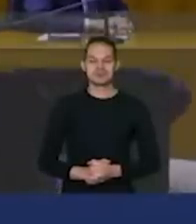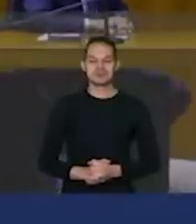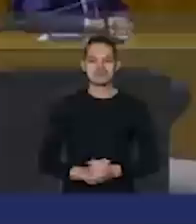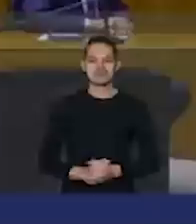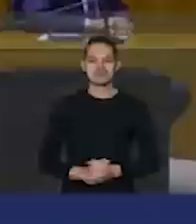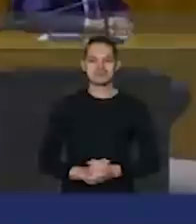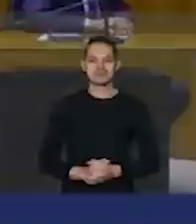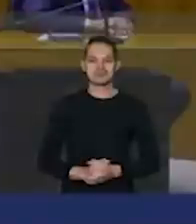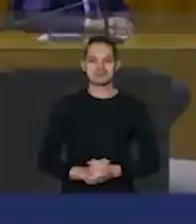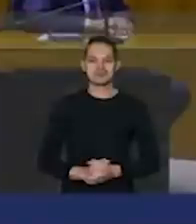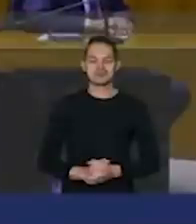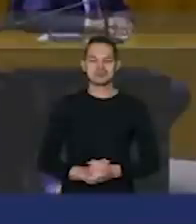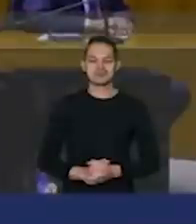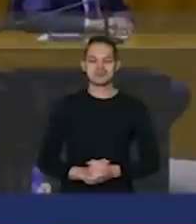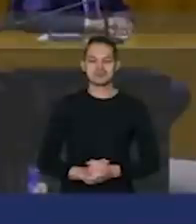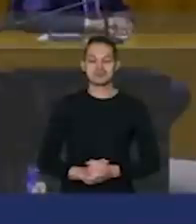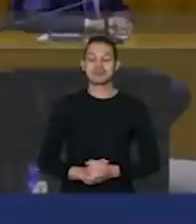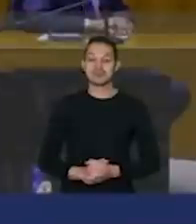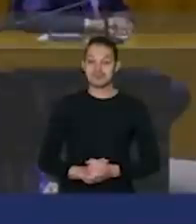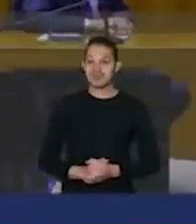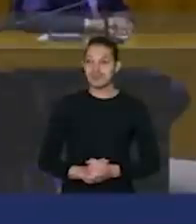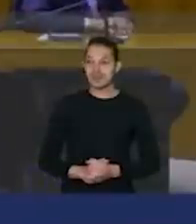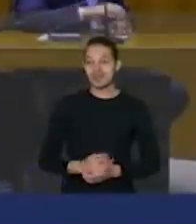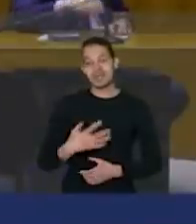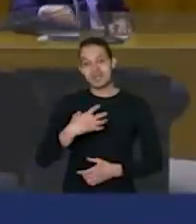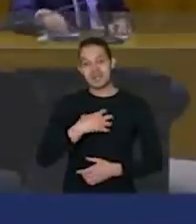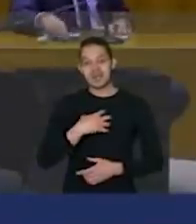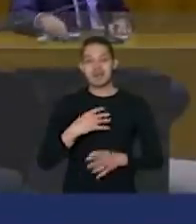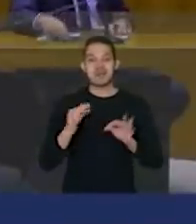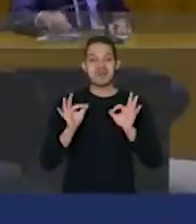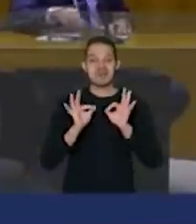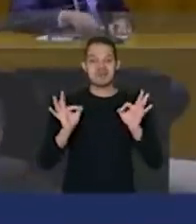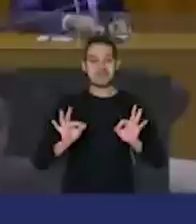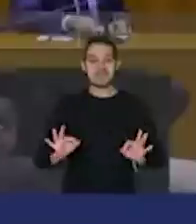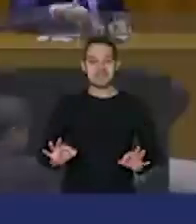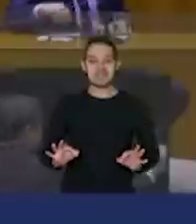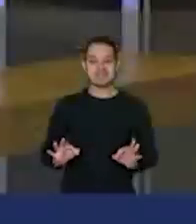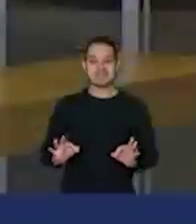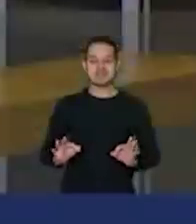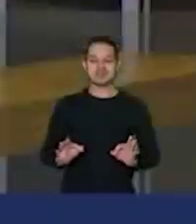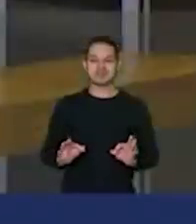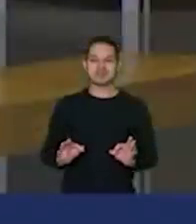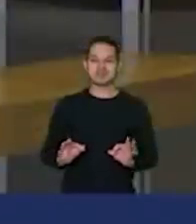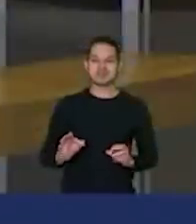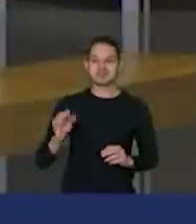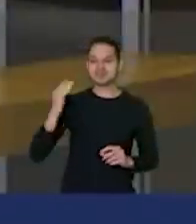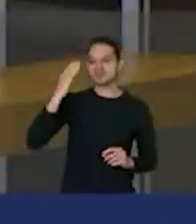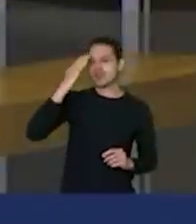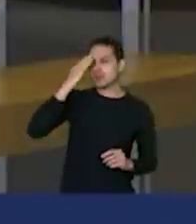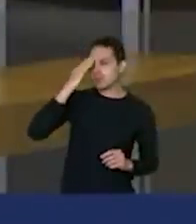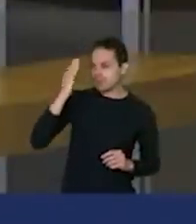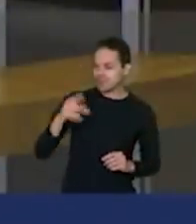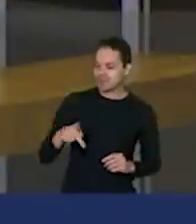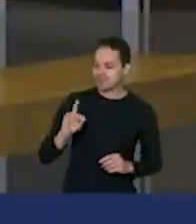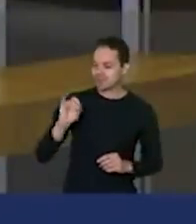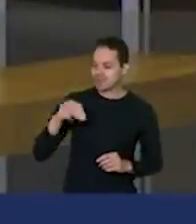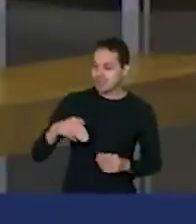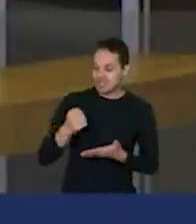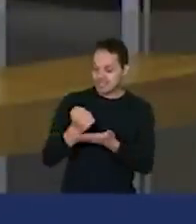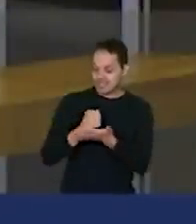muito alta Tá bom tô bem feliz é obrigado Kim pelo Playstation